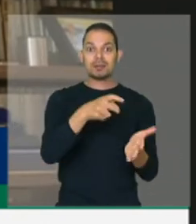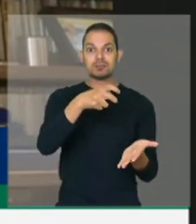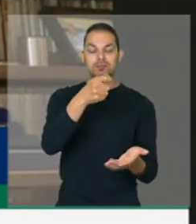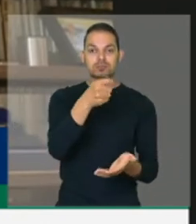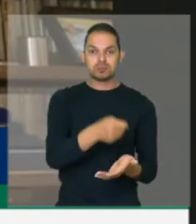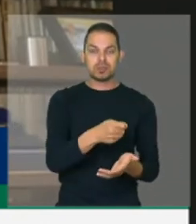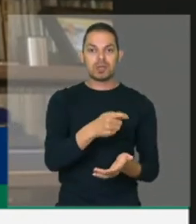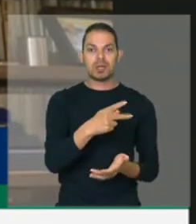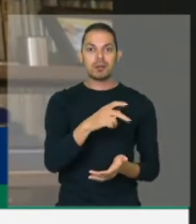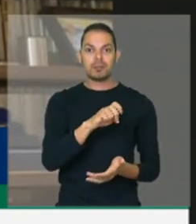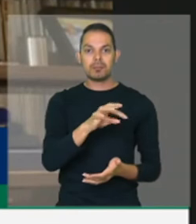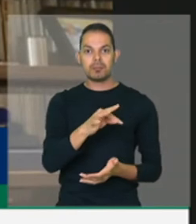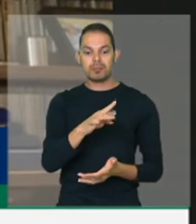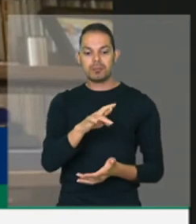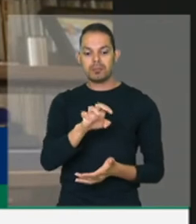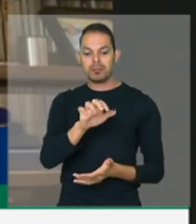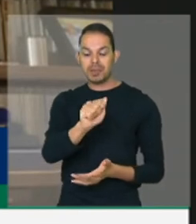nossa Constituição.